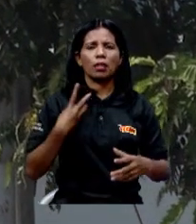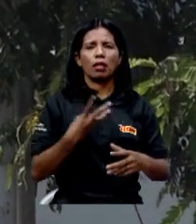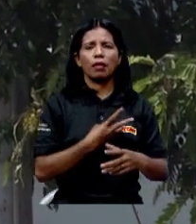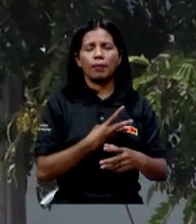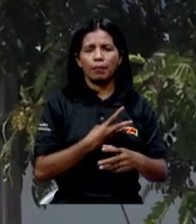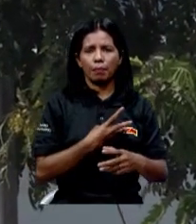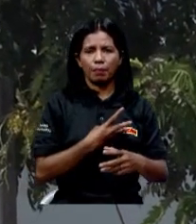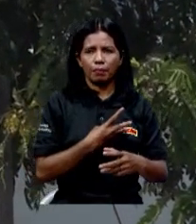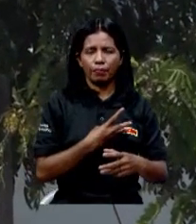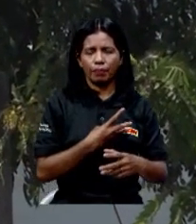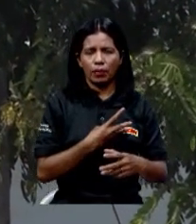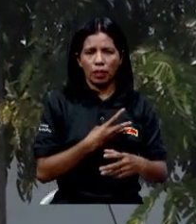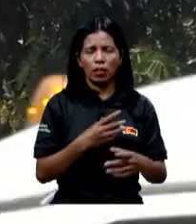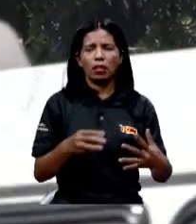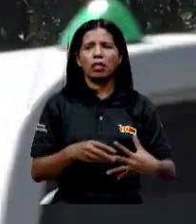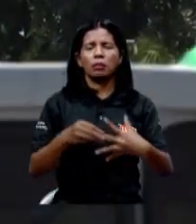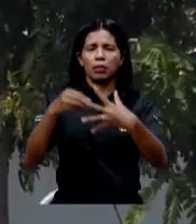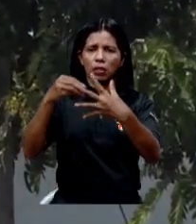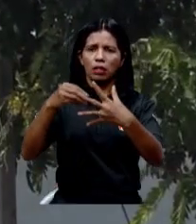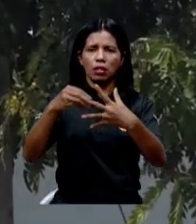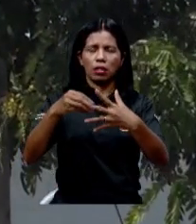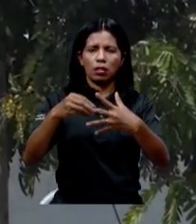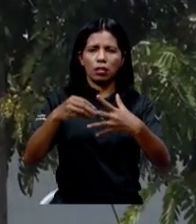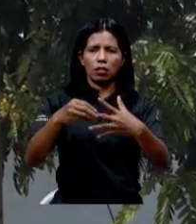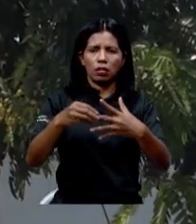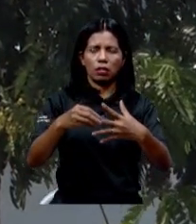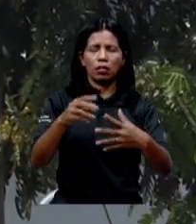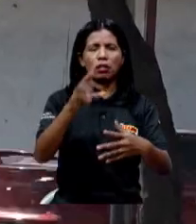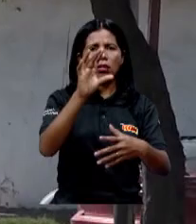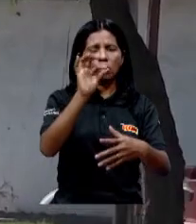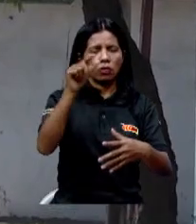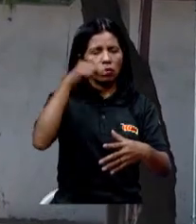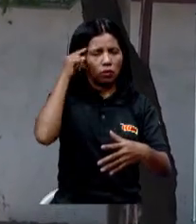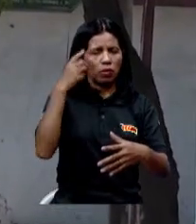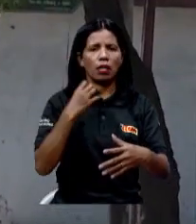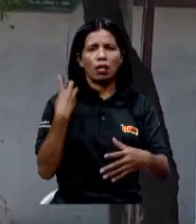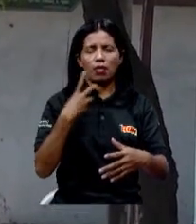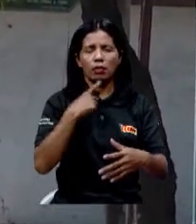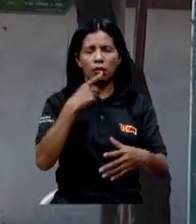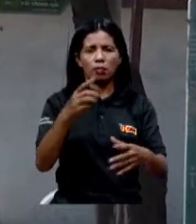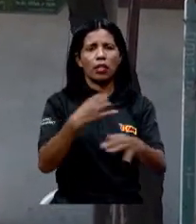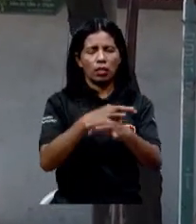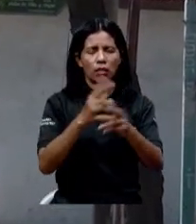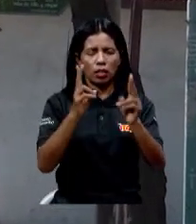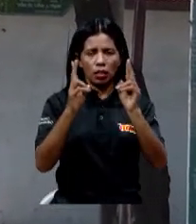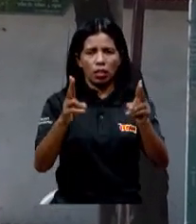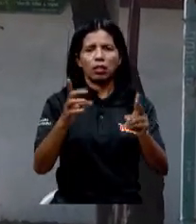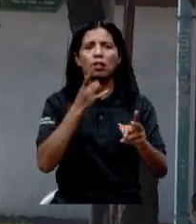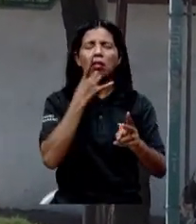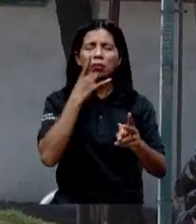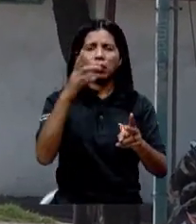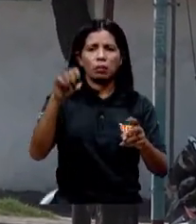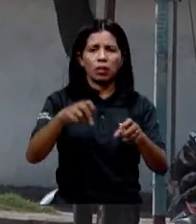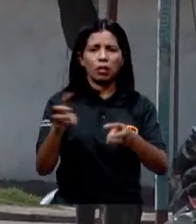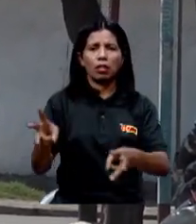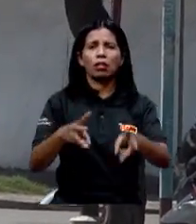sih spesial liu babe nono gobir rane ami rekomenda atu hadir lalai tambah dan ini sang important ida